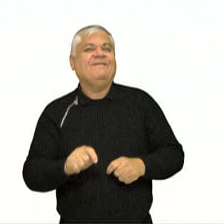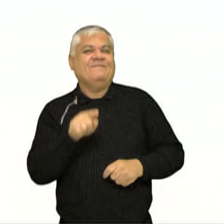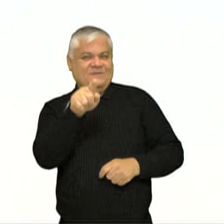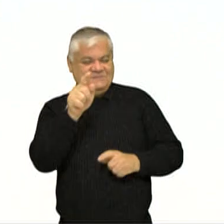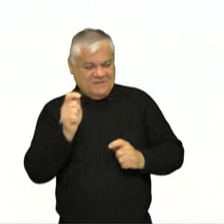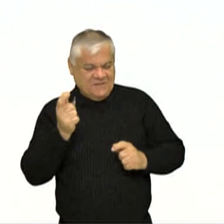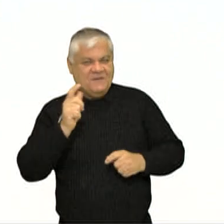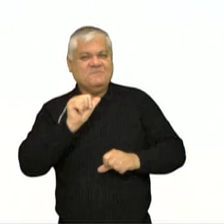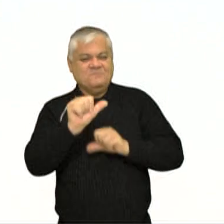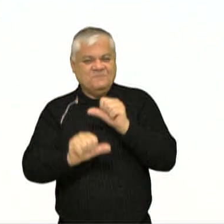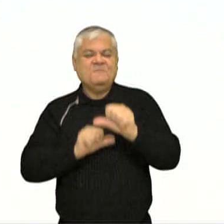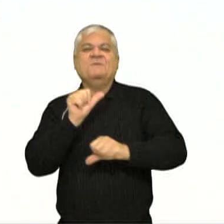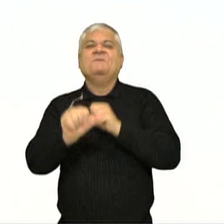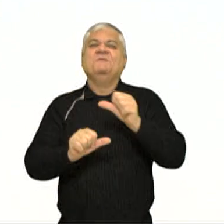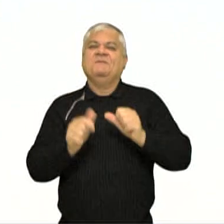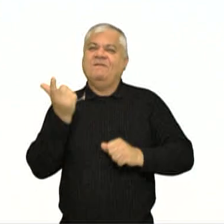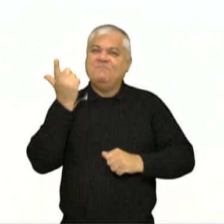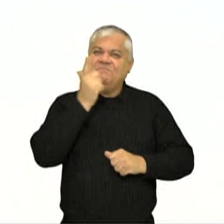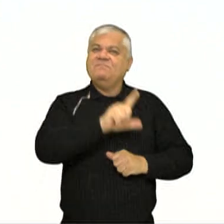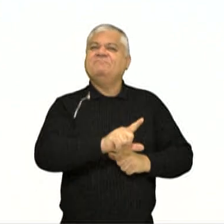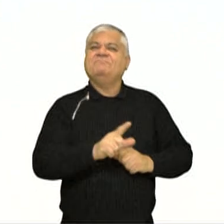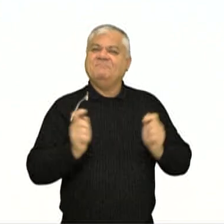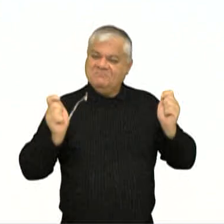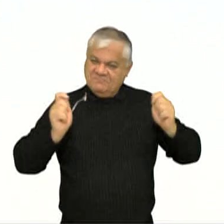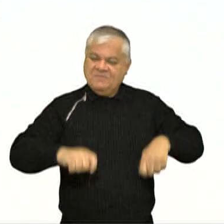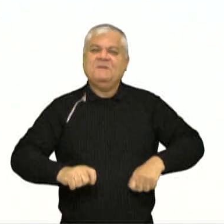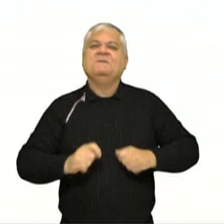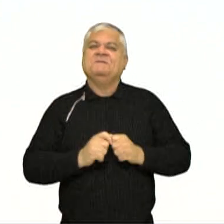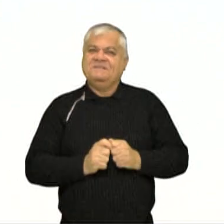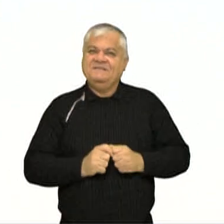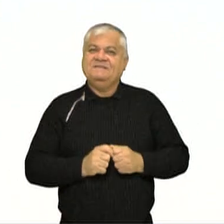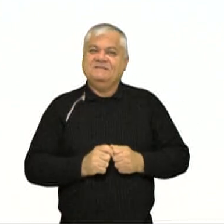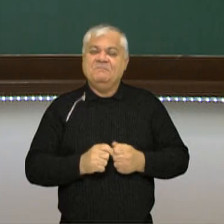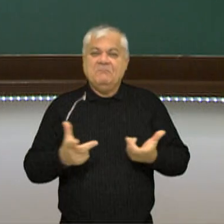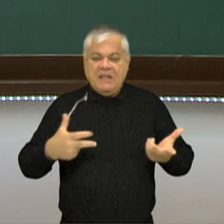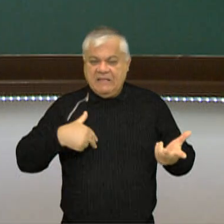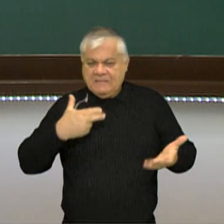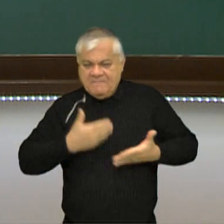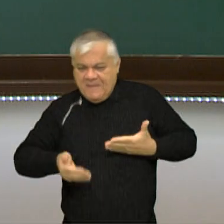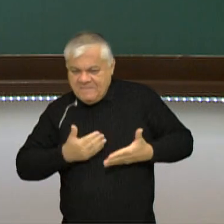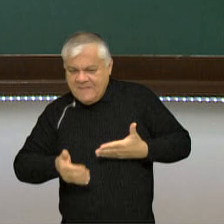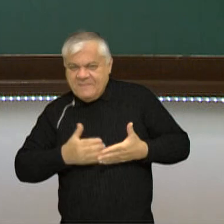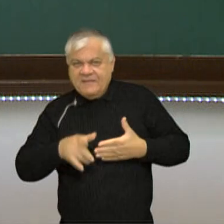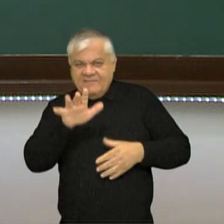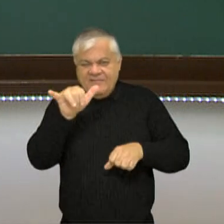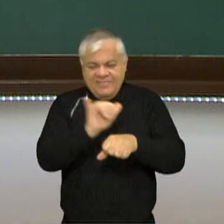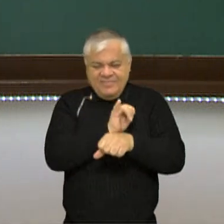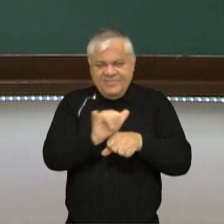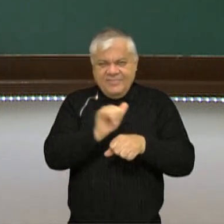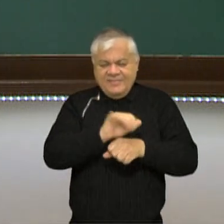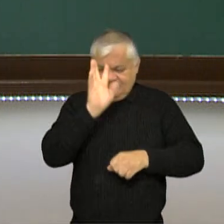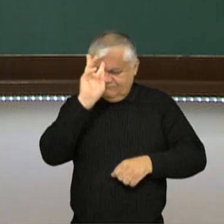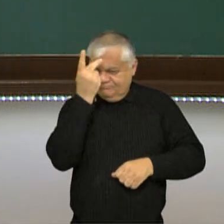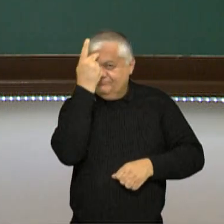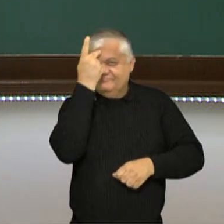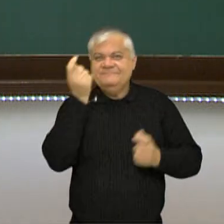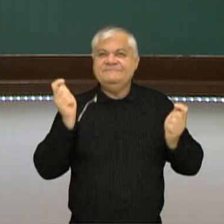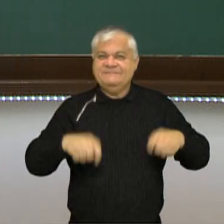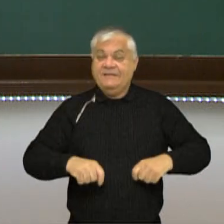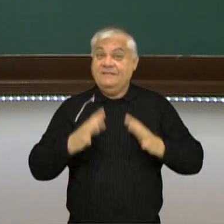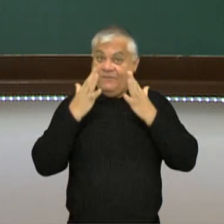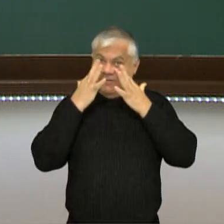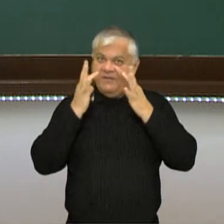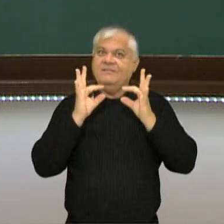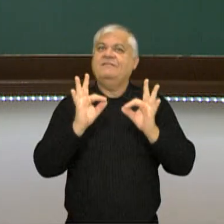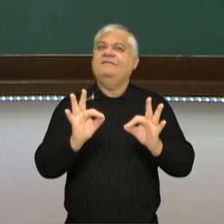pode reverter uma situação que a princípio estava desfavorável para você, tá bom? Então, muita atenção